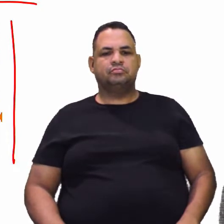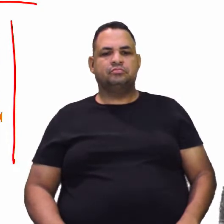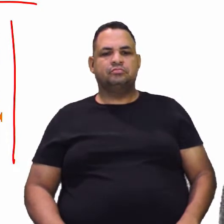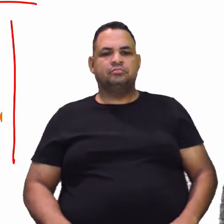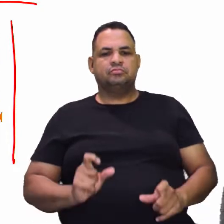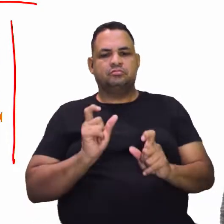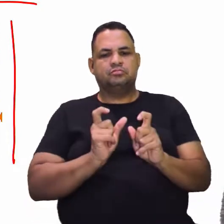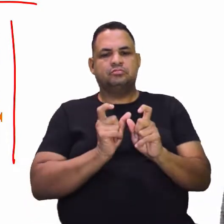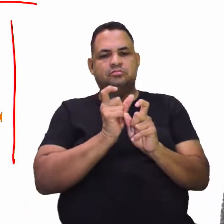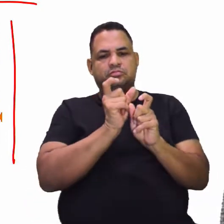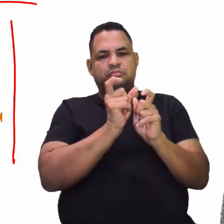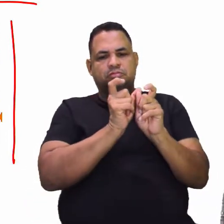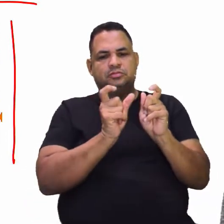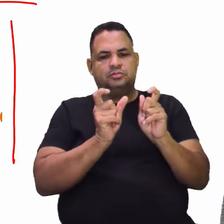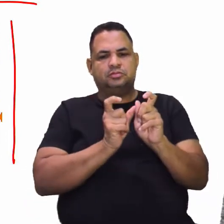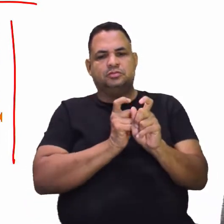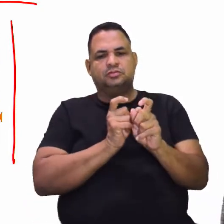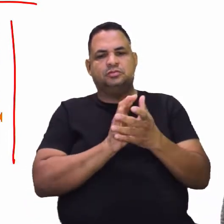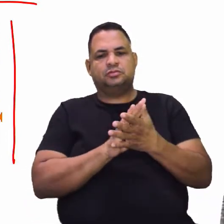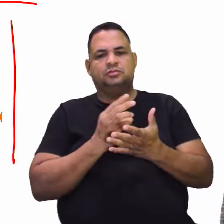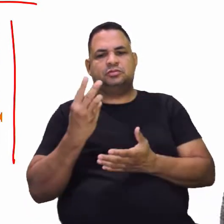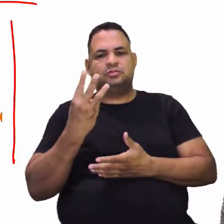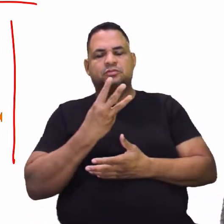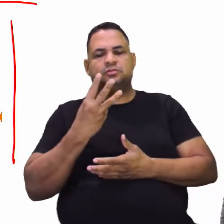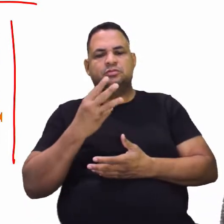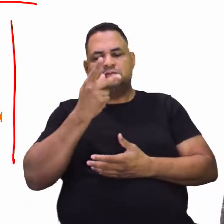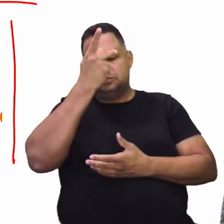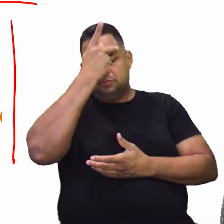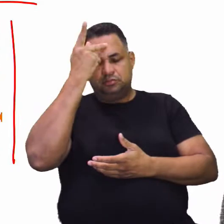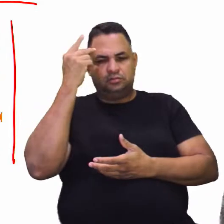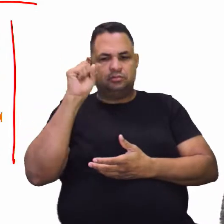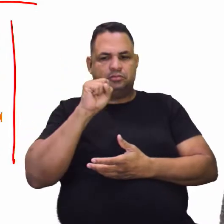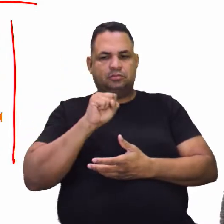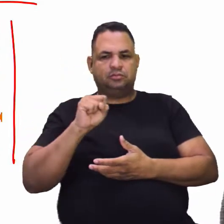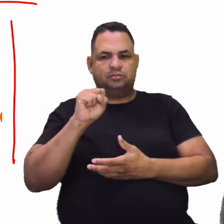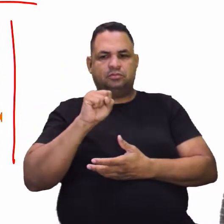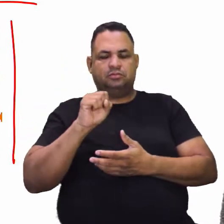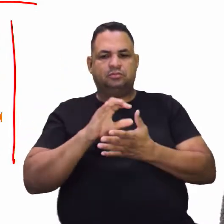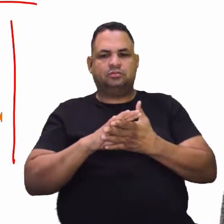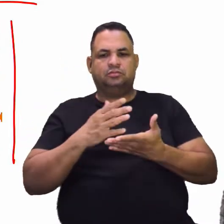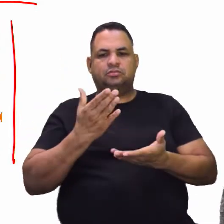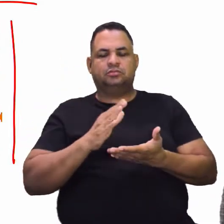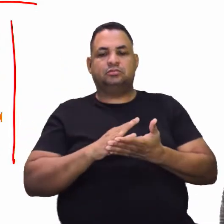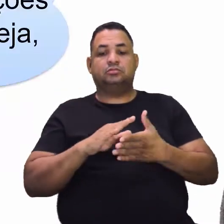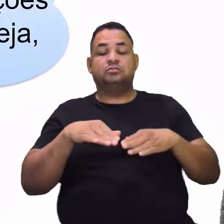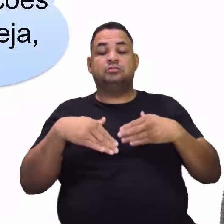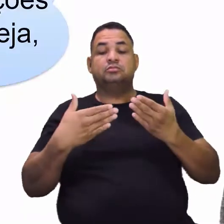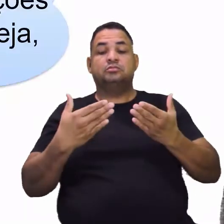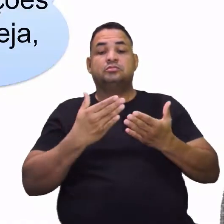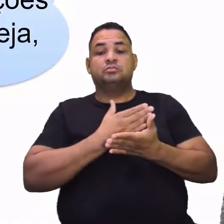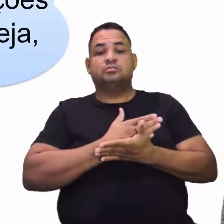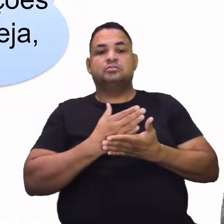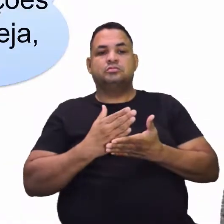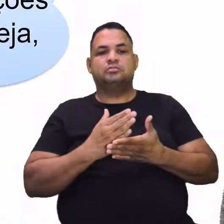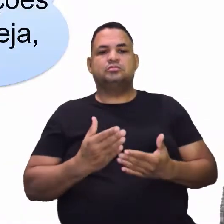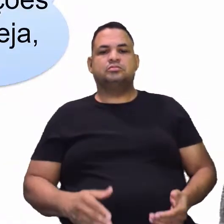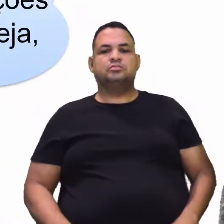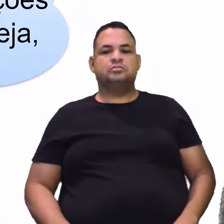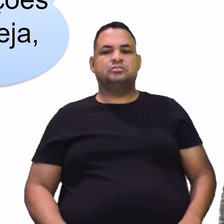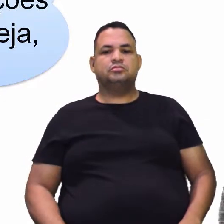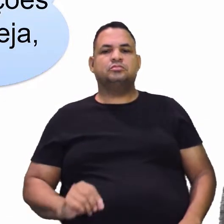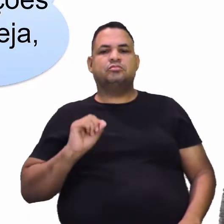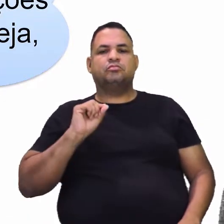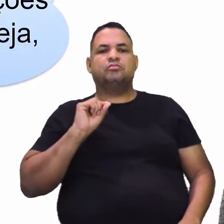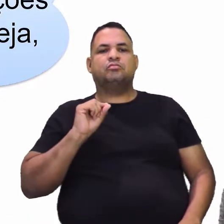nossos sufixos que vão vir na terceira pessoa do singular. Vai fazer mais sentido quando a gente começar. Vamos